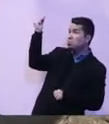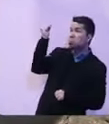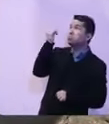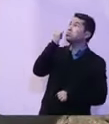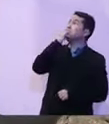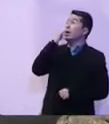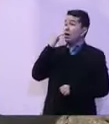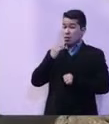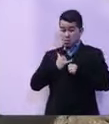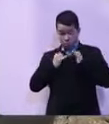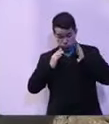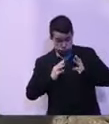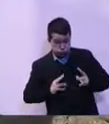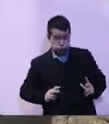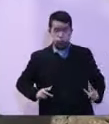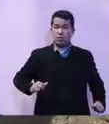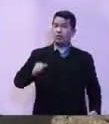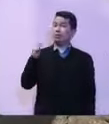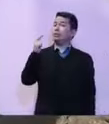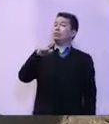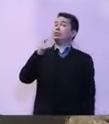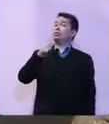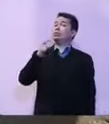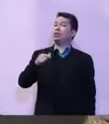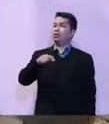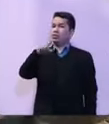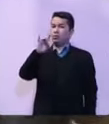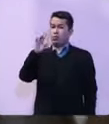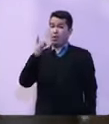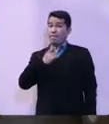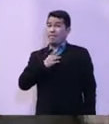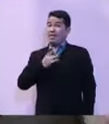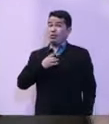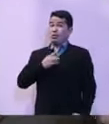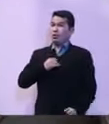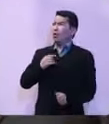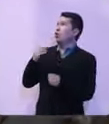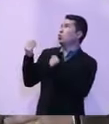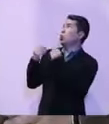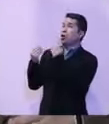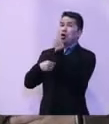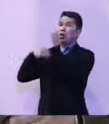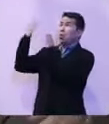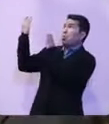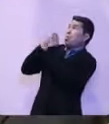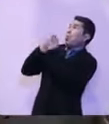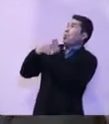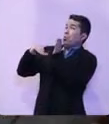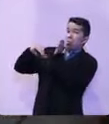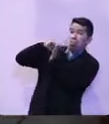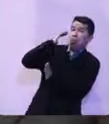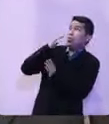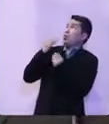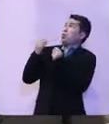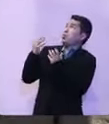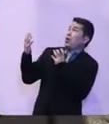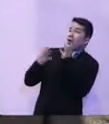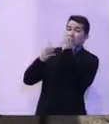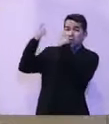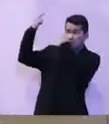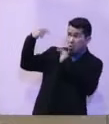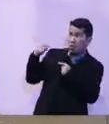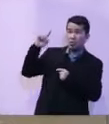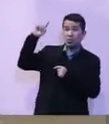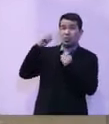o medo do que acontecerá, medo do julgamento e do fogo violento que destruirá os que são contra